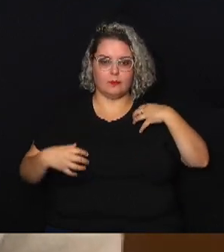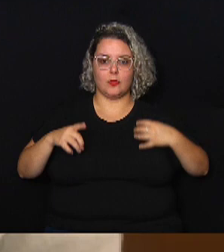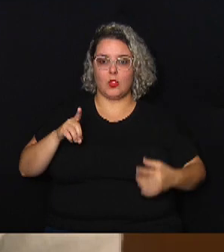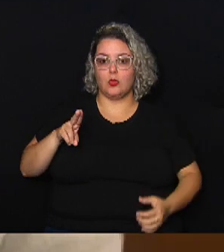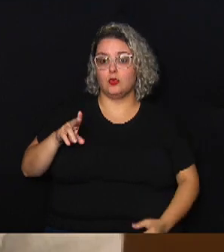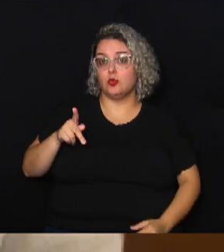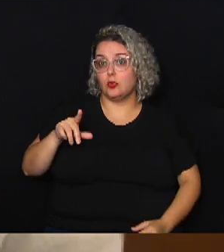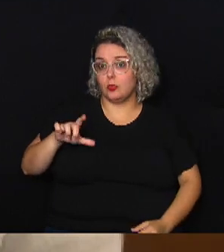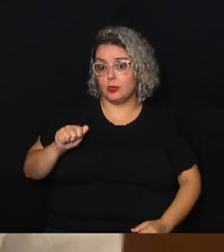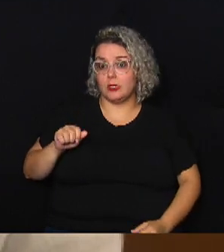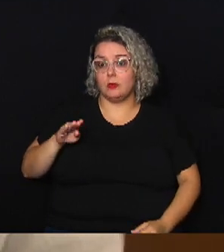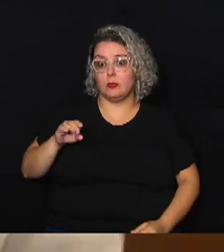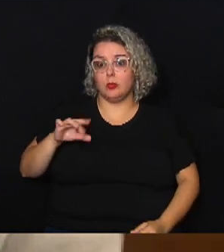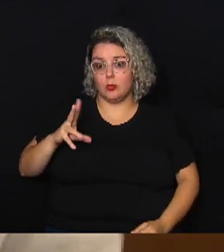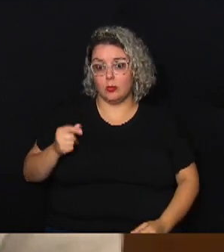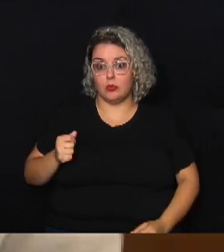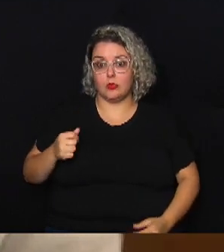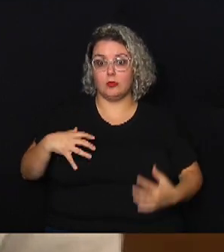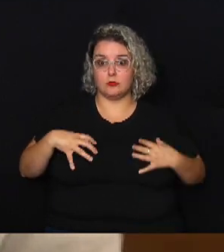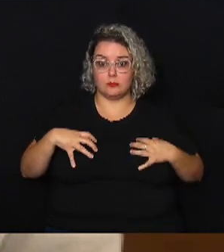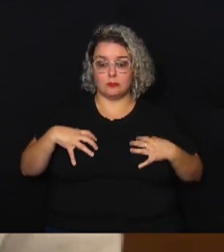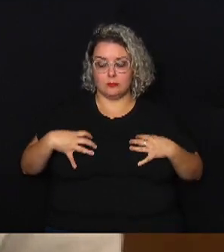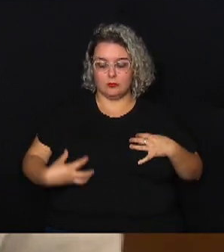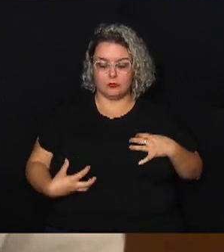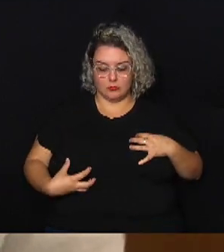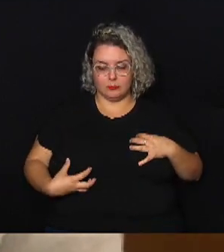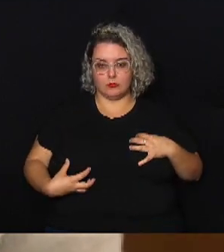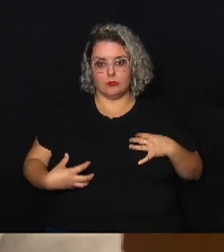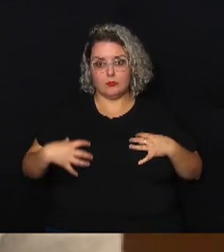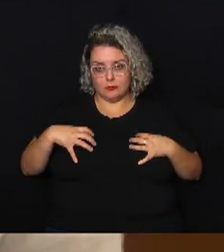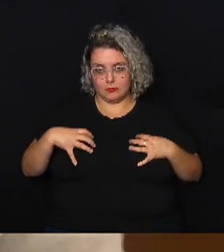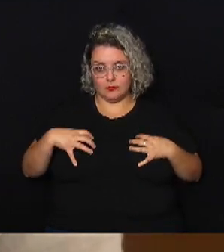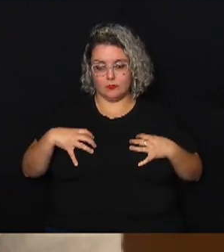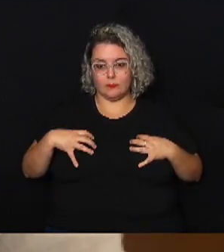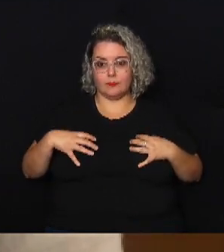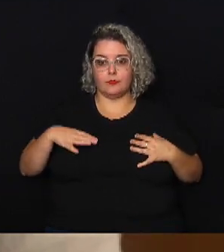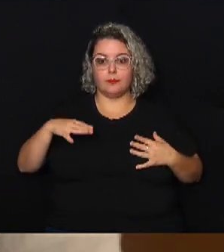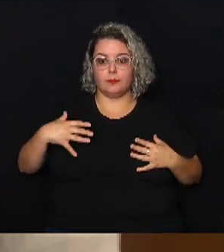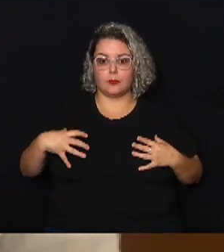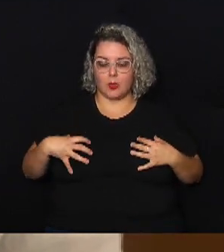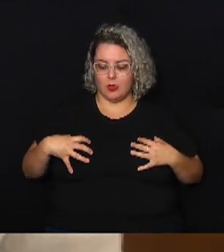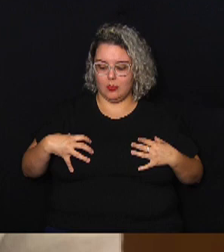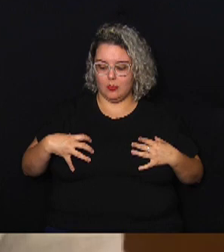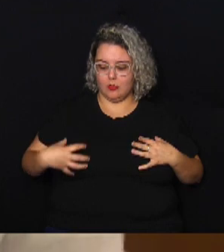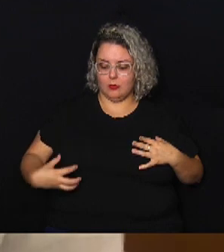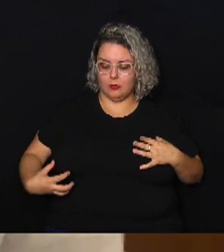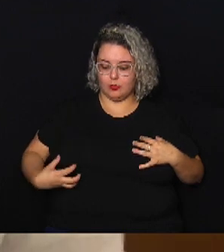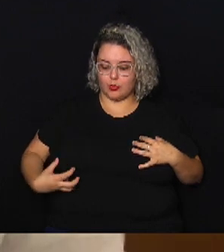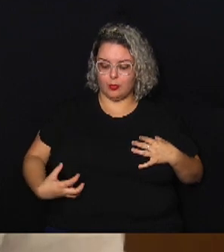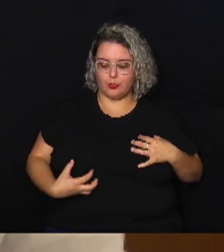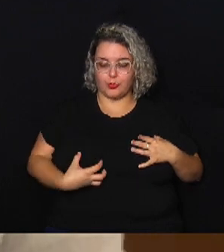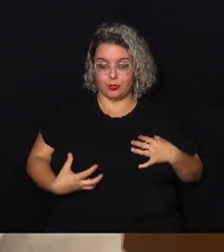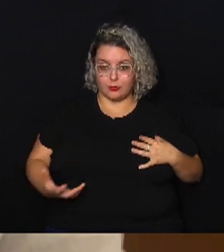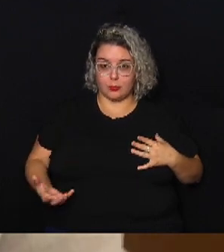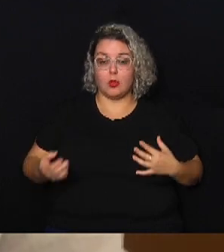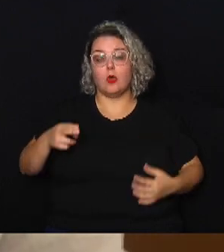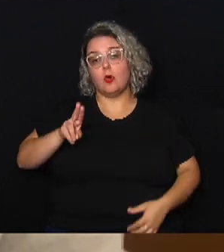até mesmo baixo também. Esse dupla bolha é um termo que usam quando ele fica 2 bolas embaixo, ou ele pode